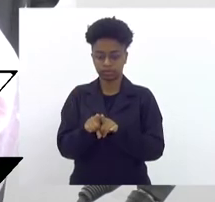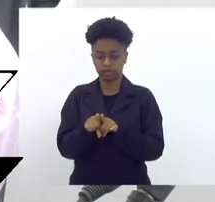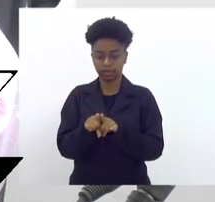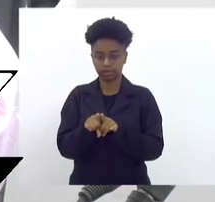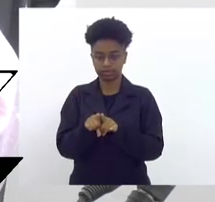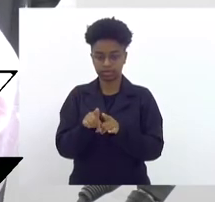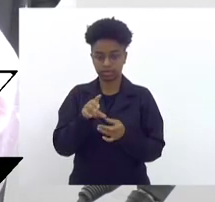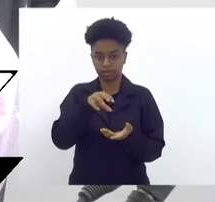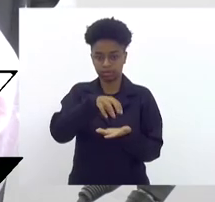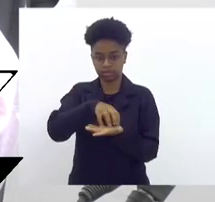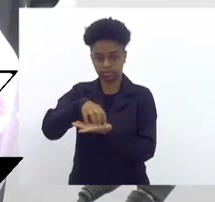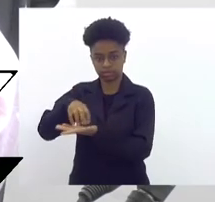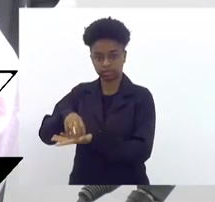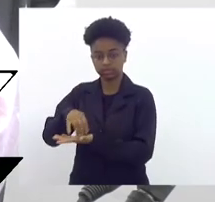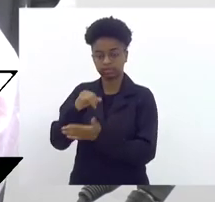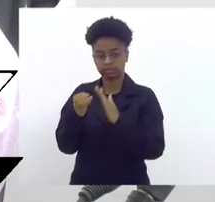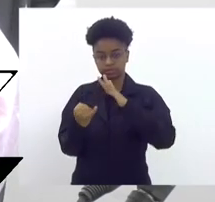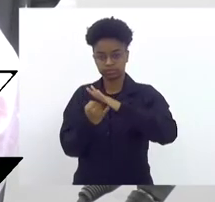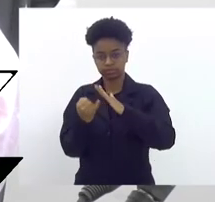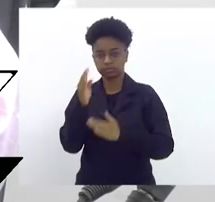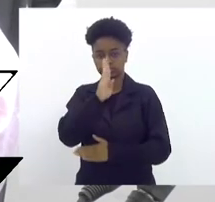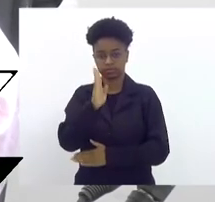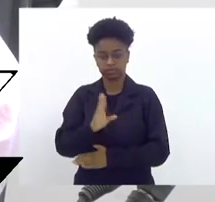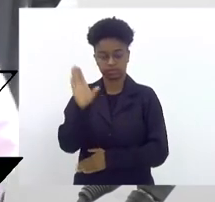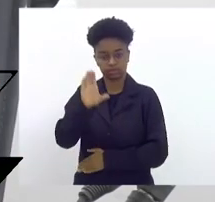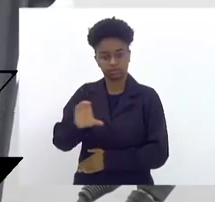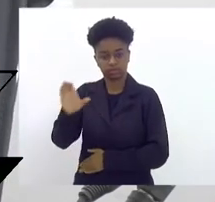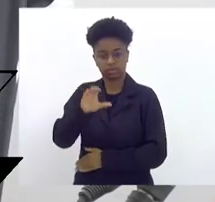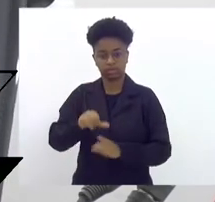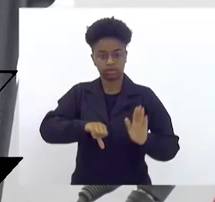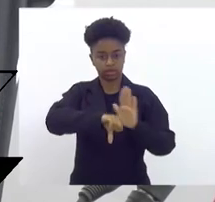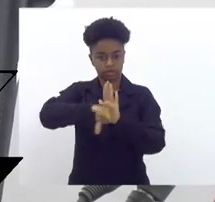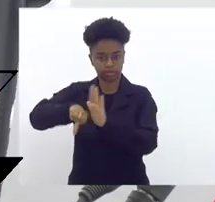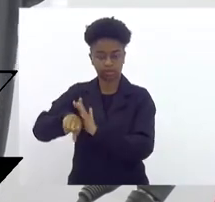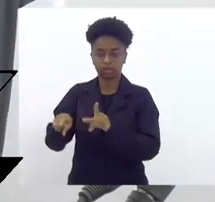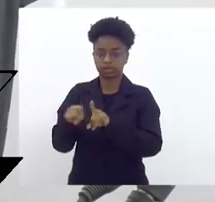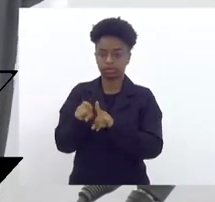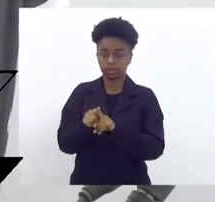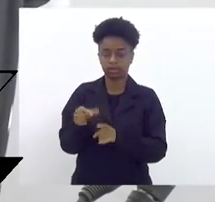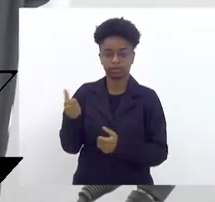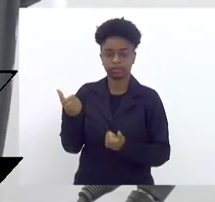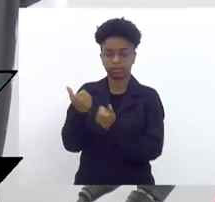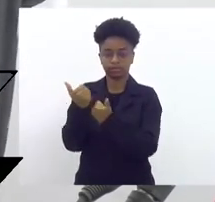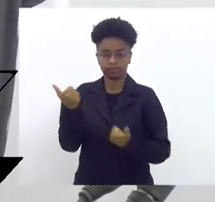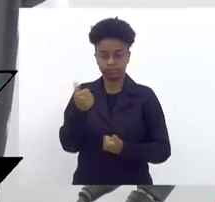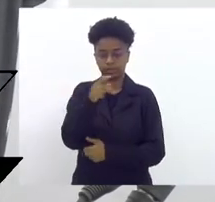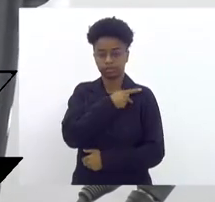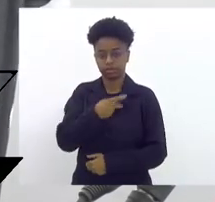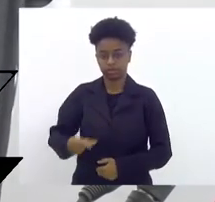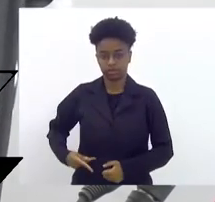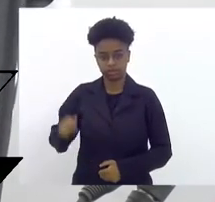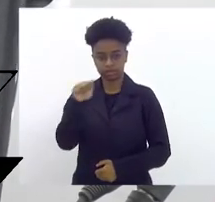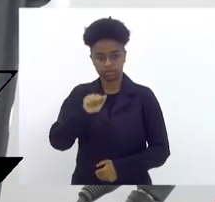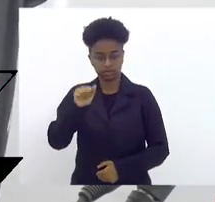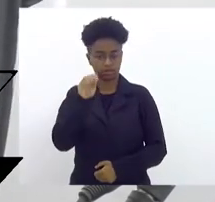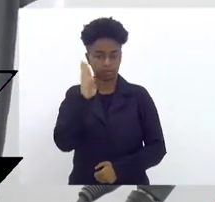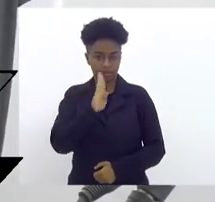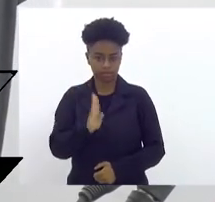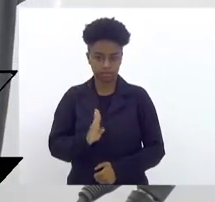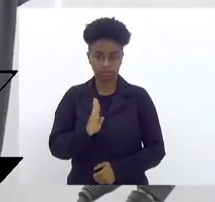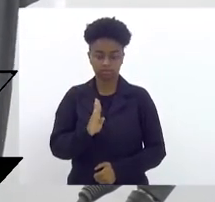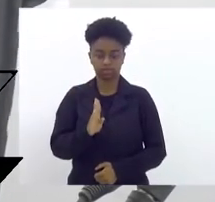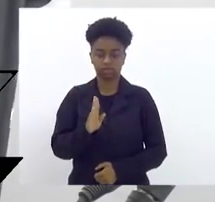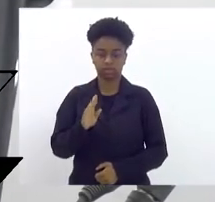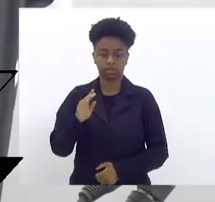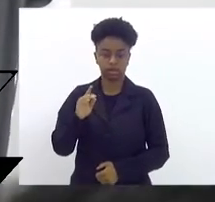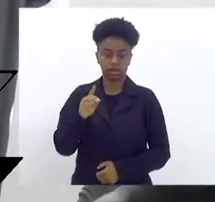Curi do Instituto Brasileiro de ciências criminais é vice-presidente presidenta da Associação Brasileira de advogados criminalistas